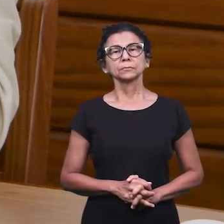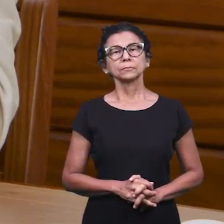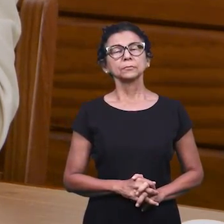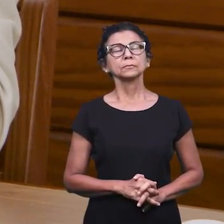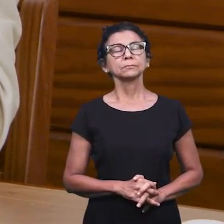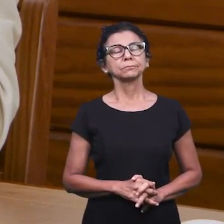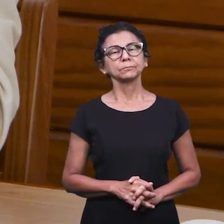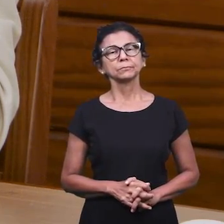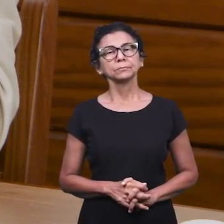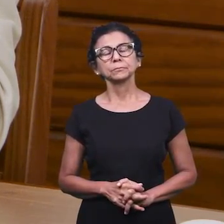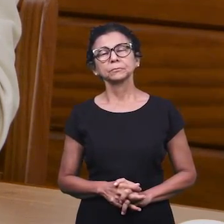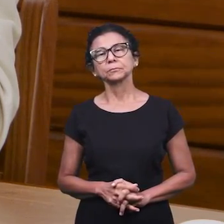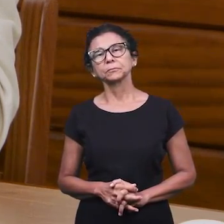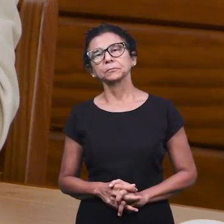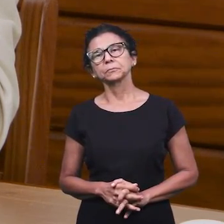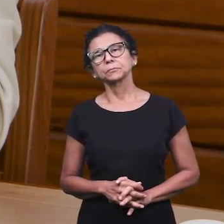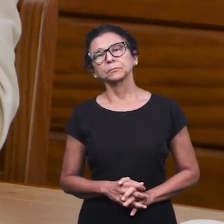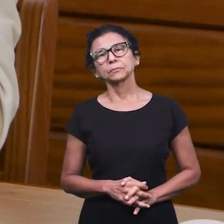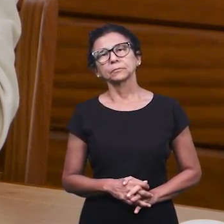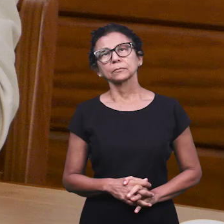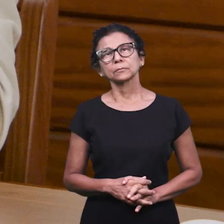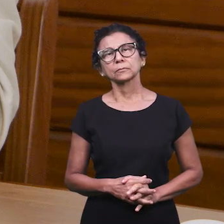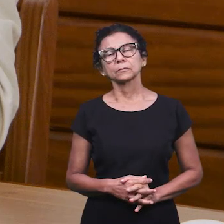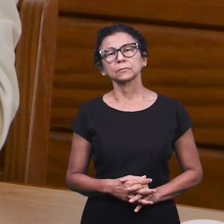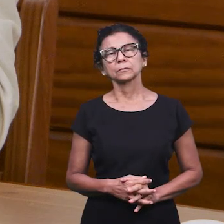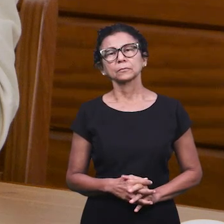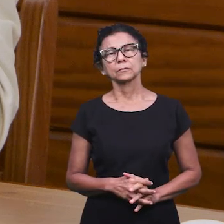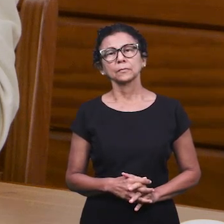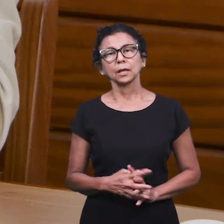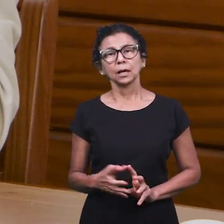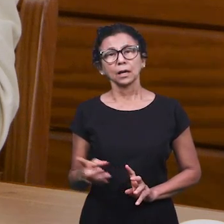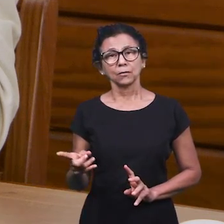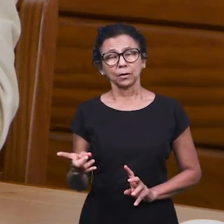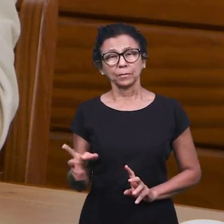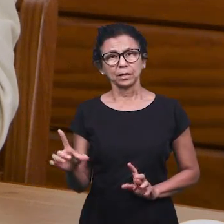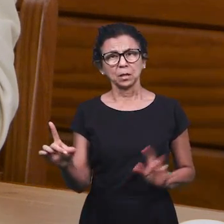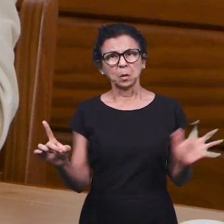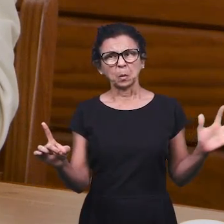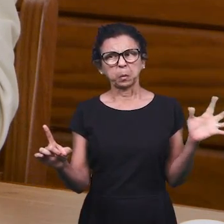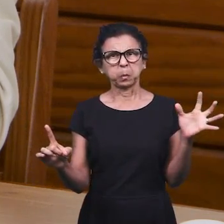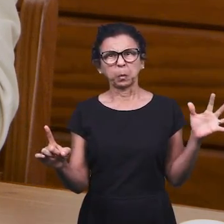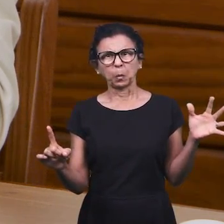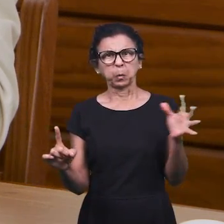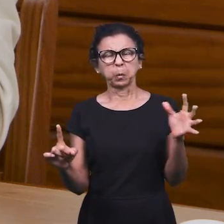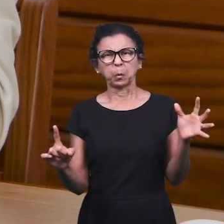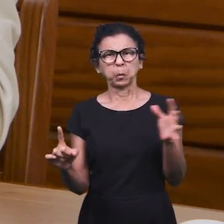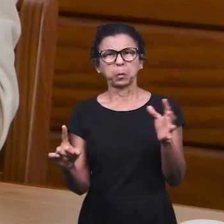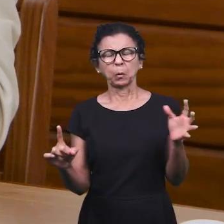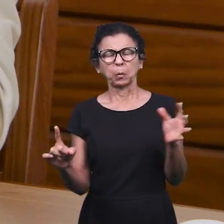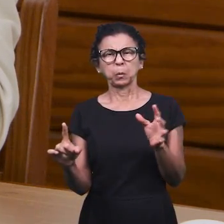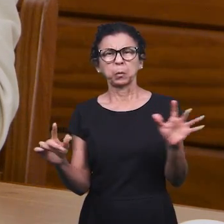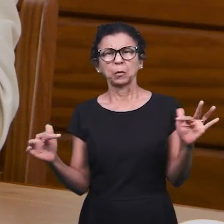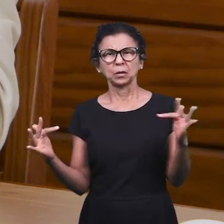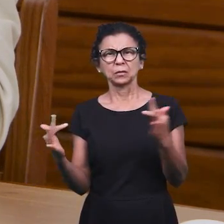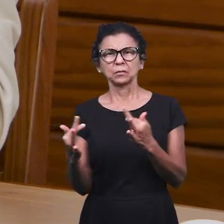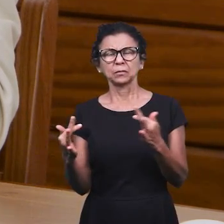mundo está moldando as famílias. Então, a família sob ataque e a família